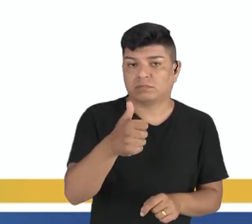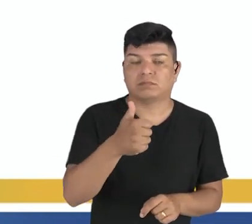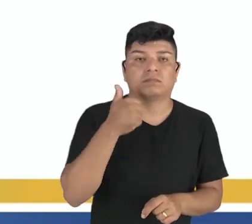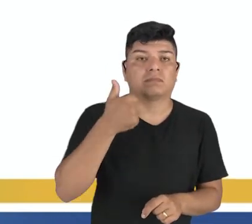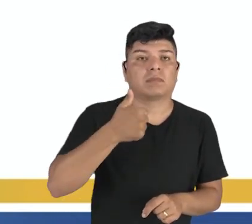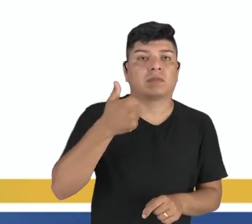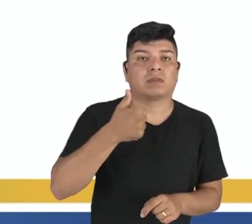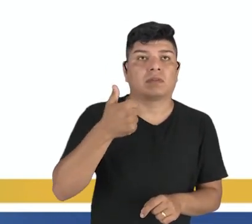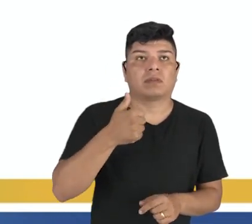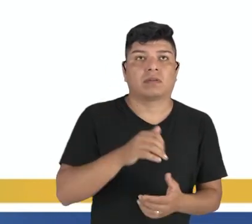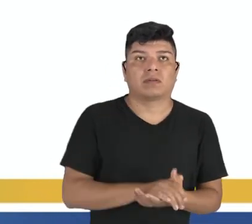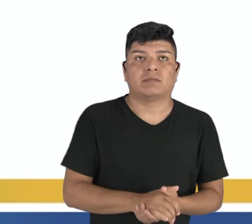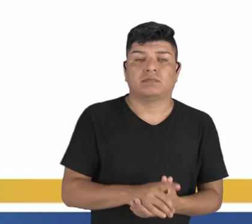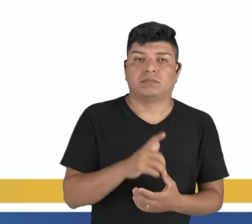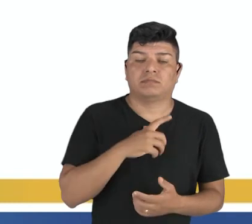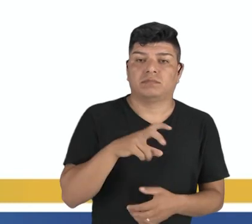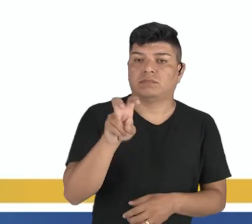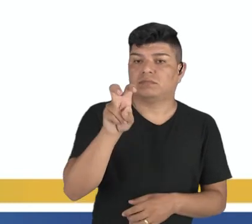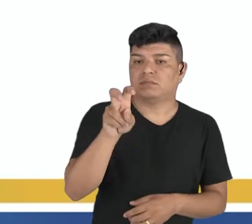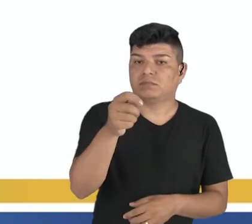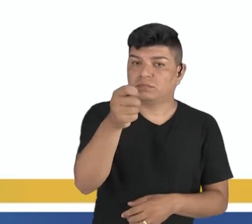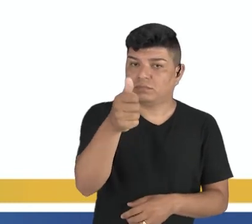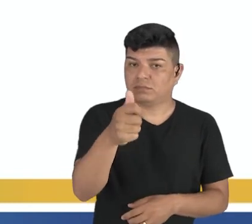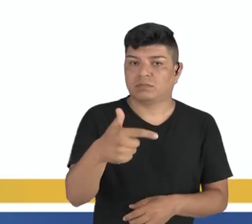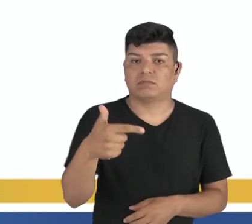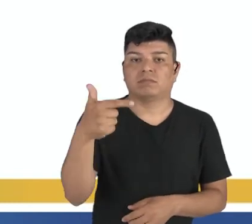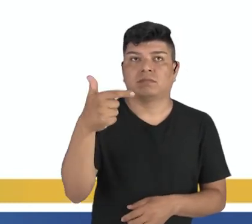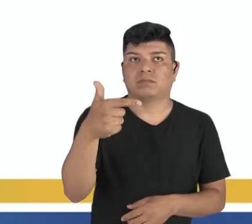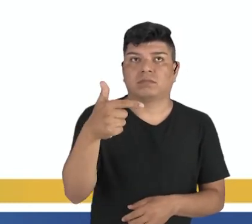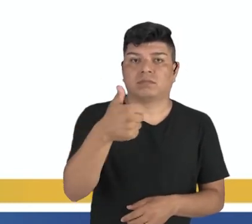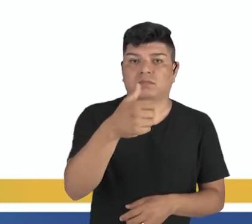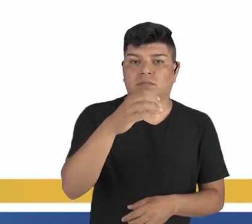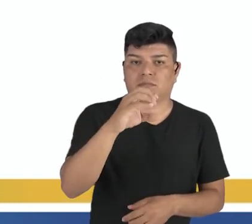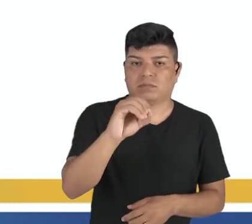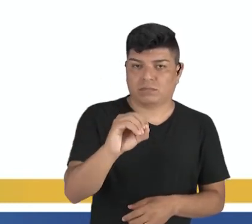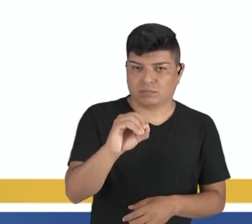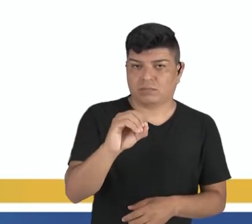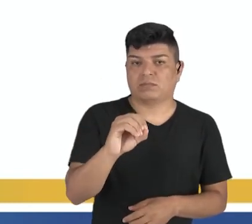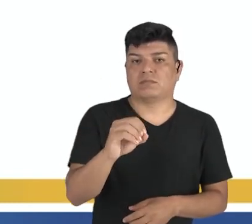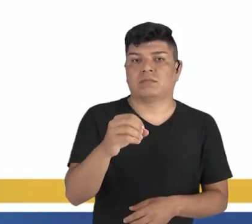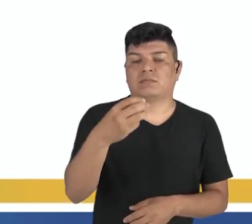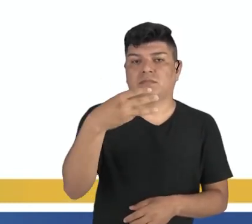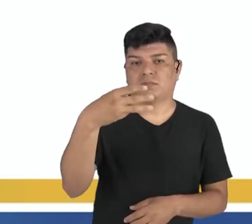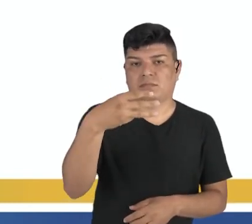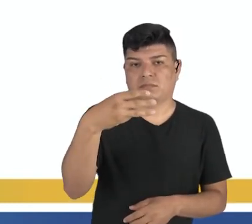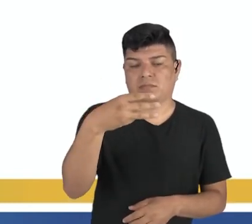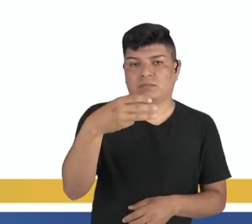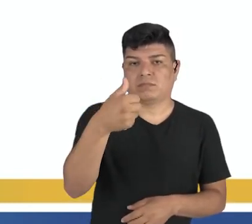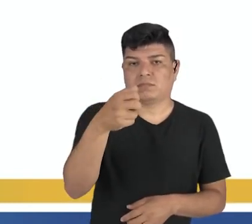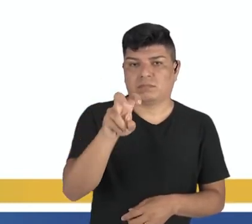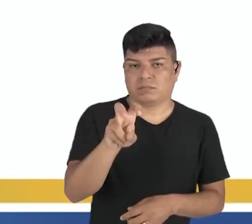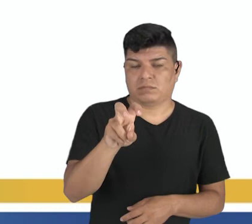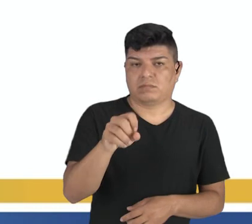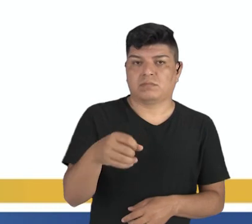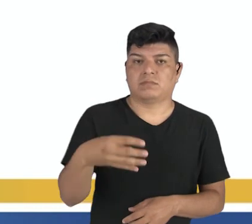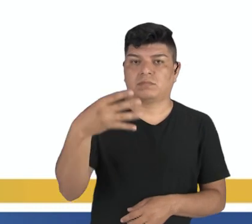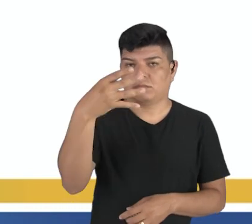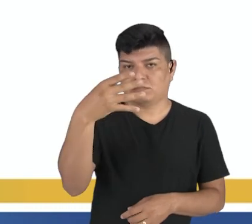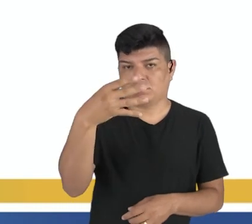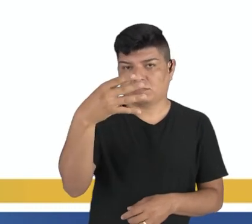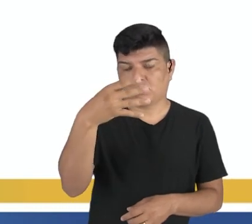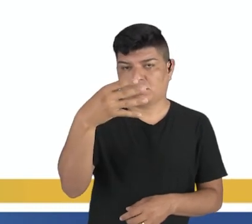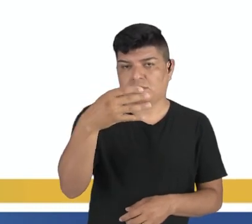etapa, ele tinha em mão 5 moedas, na segunda, 10, na terceira, 15, na